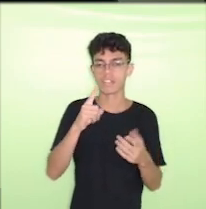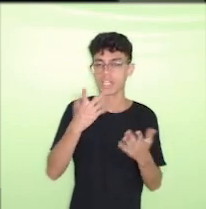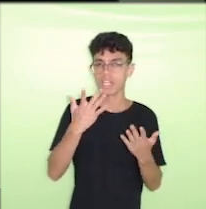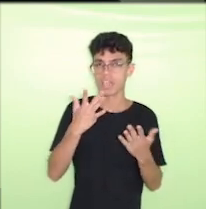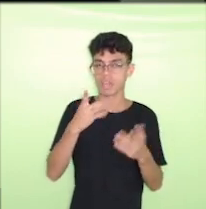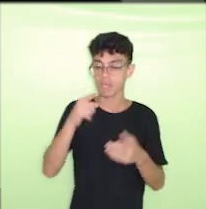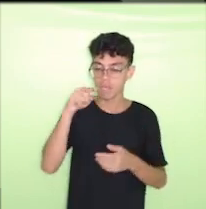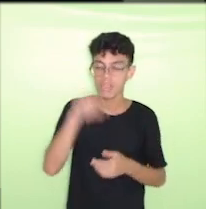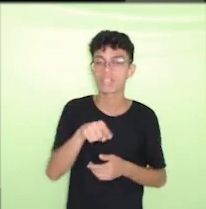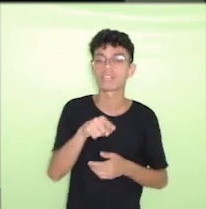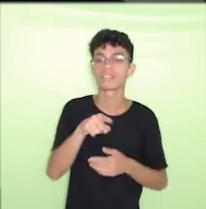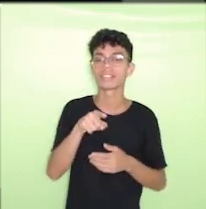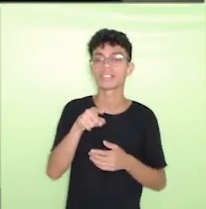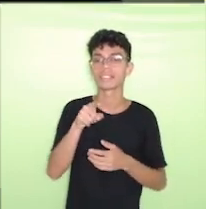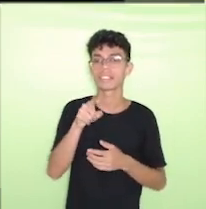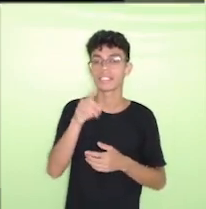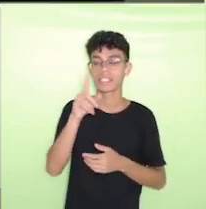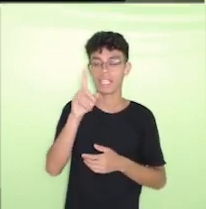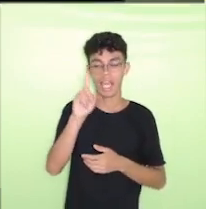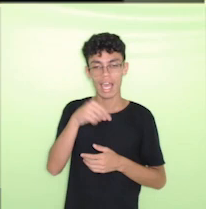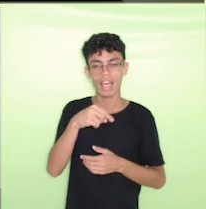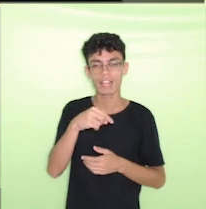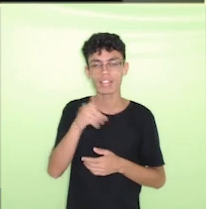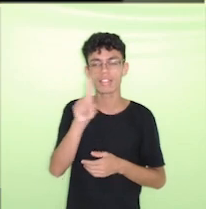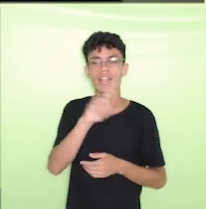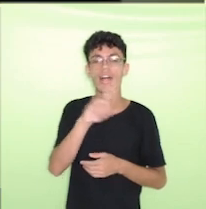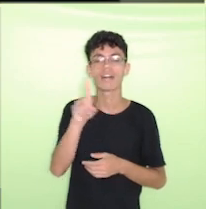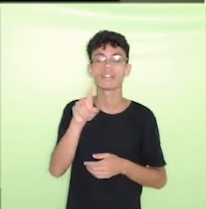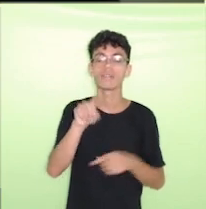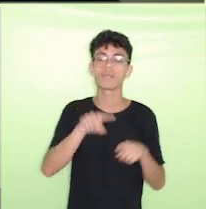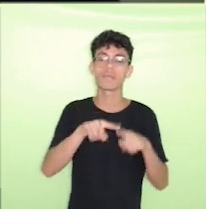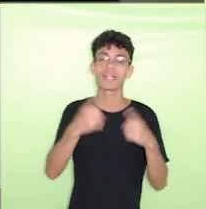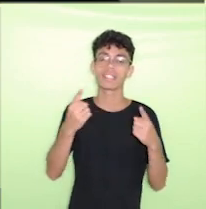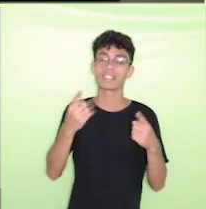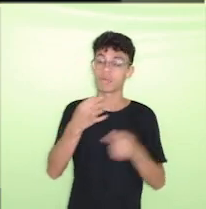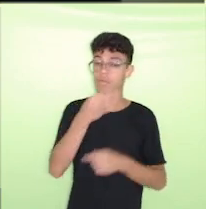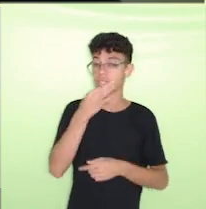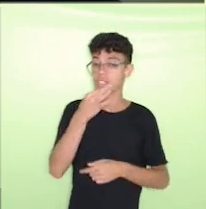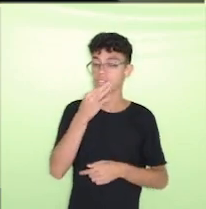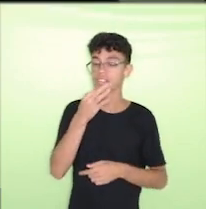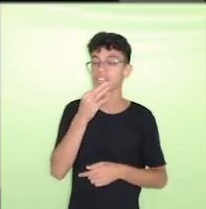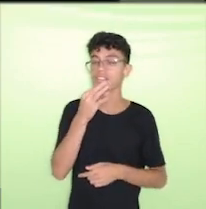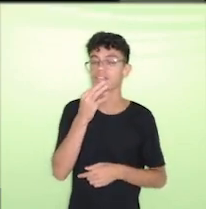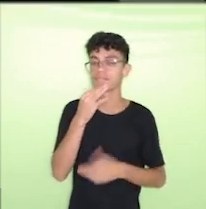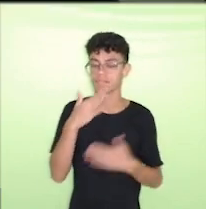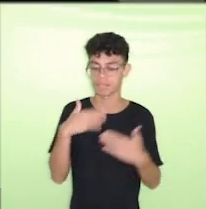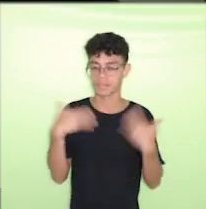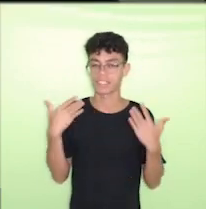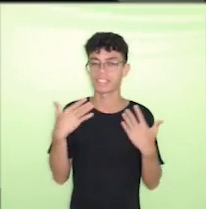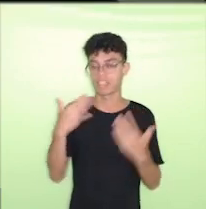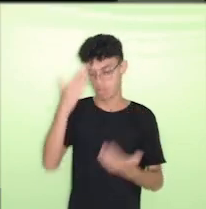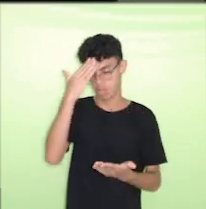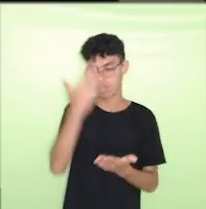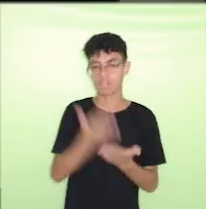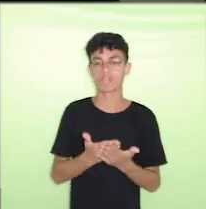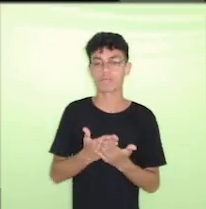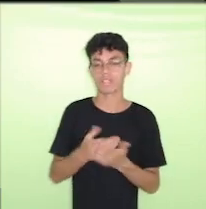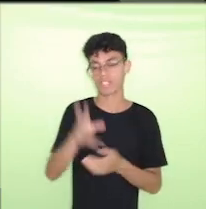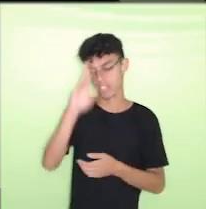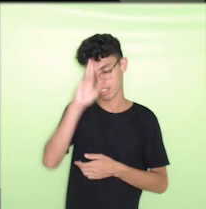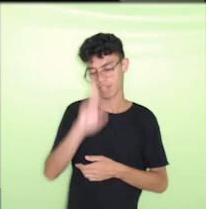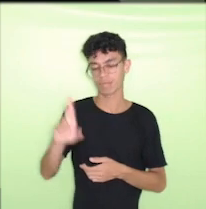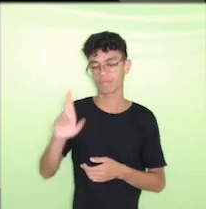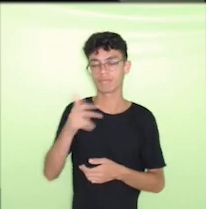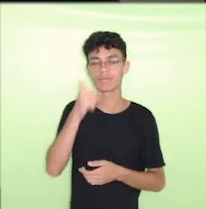alguma dessas coisas. De qualquer forma, é uma proposição bastante inquietante. Tenho absoluta confiança nas